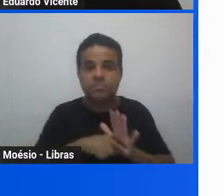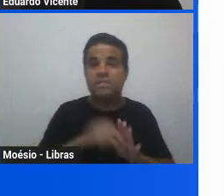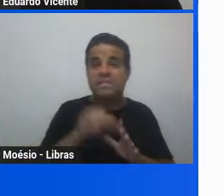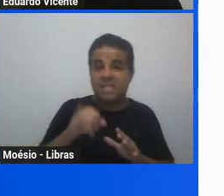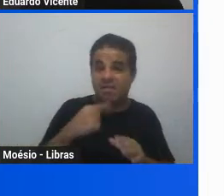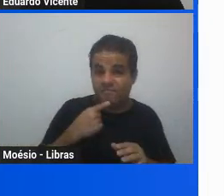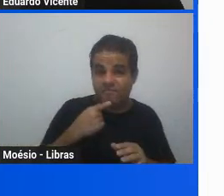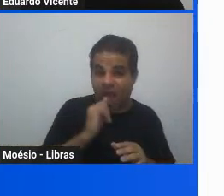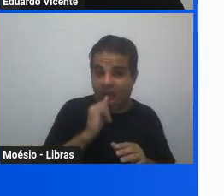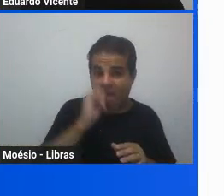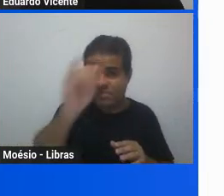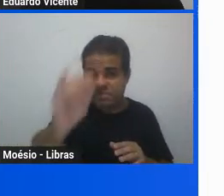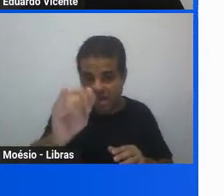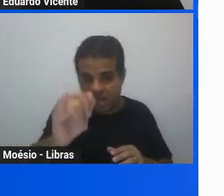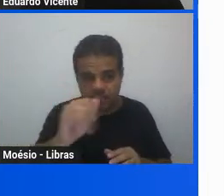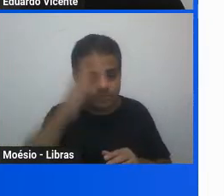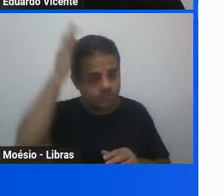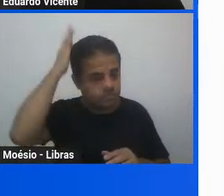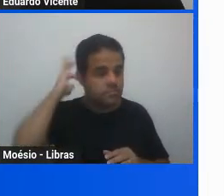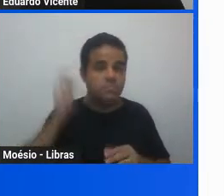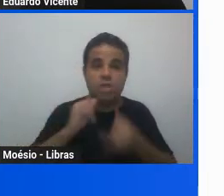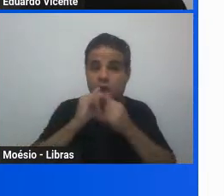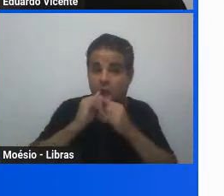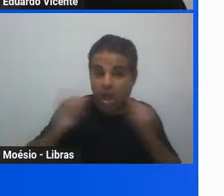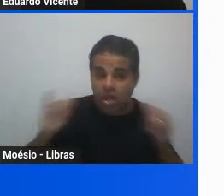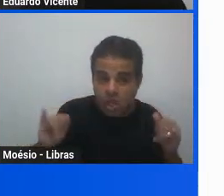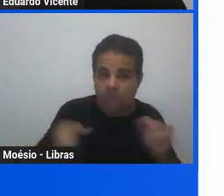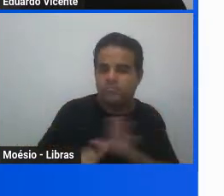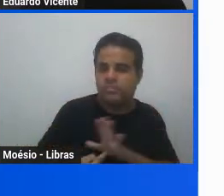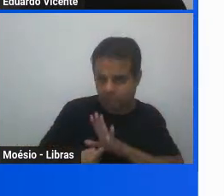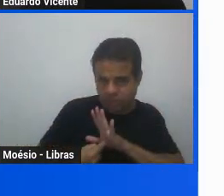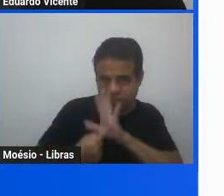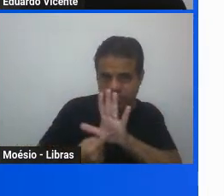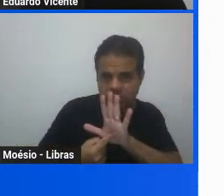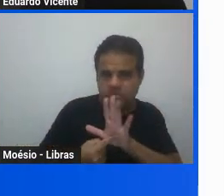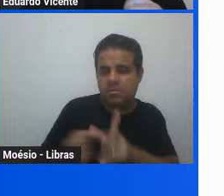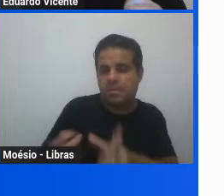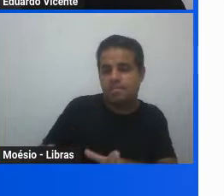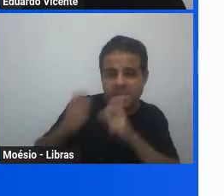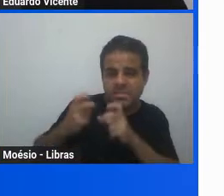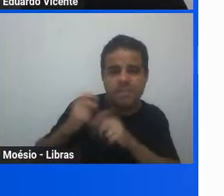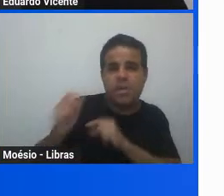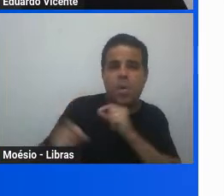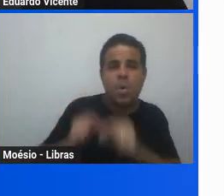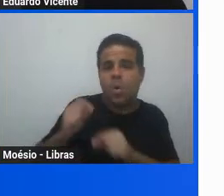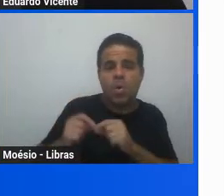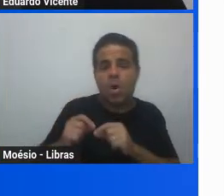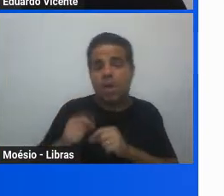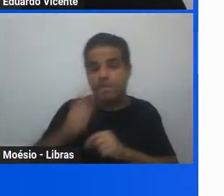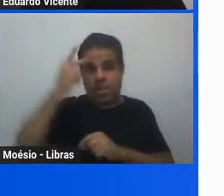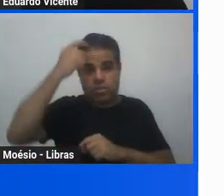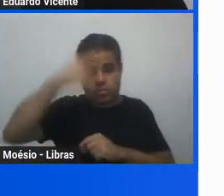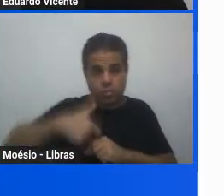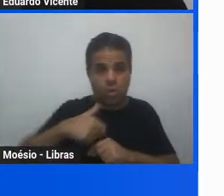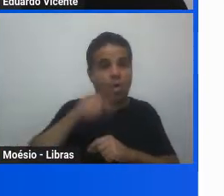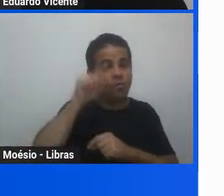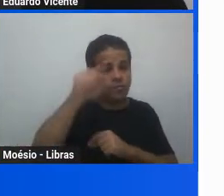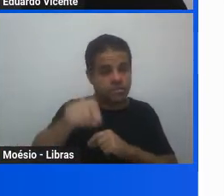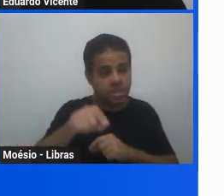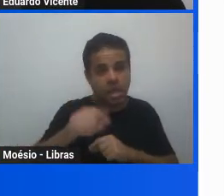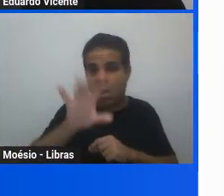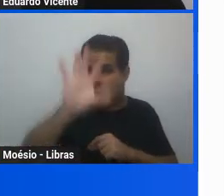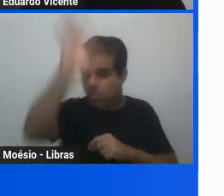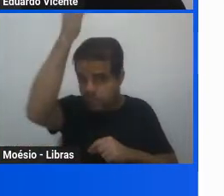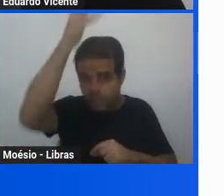para você, choque indicado, percebam que o socorrista, ou você, numa situação